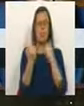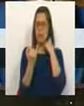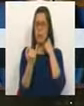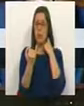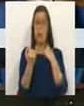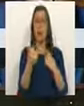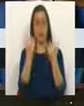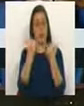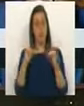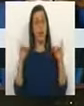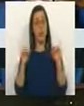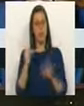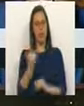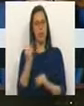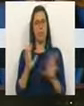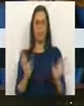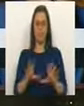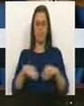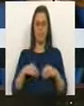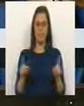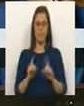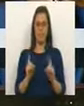instituições e a independência das instituições.